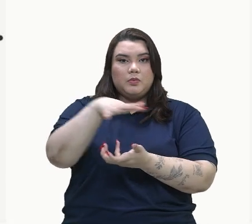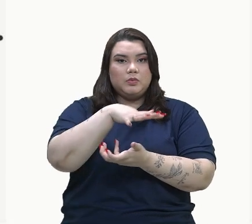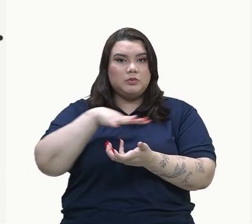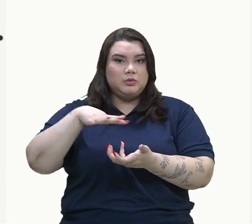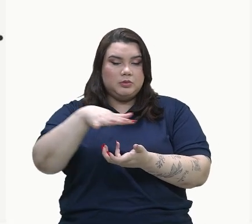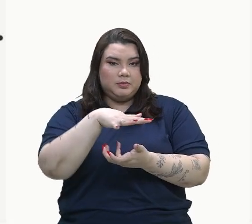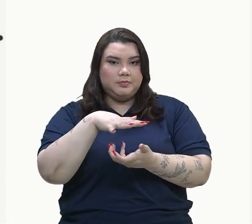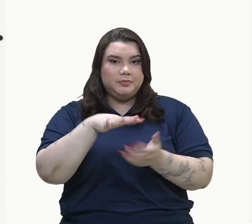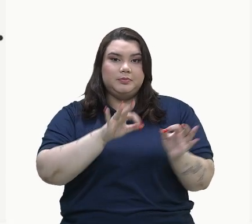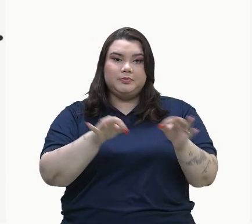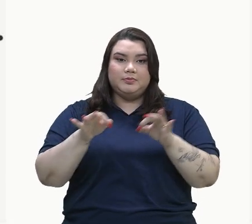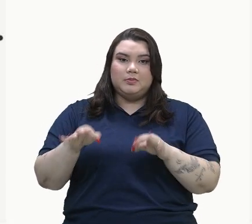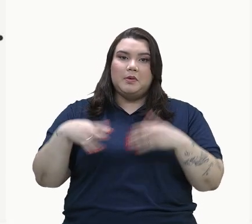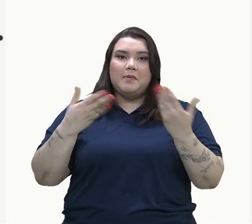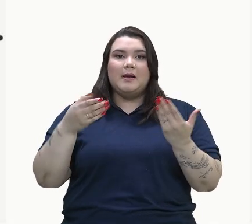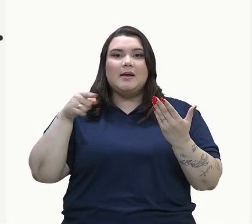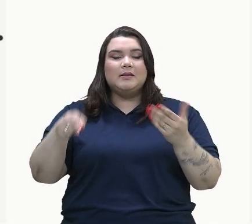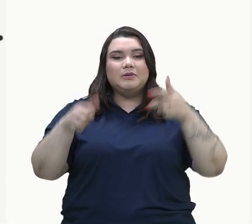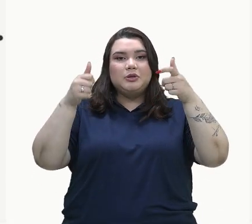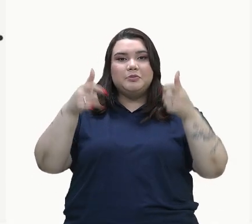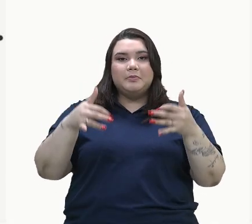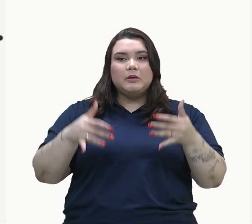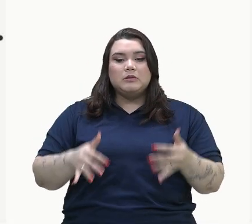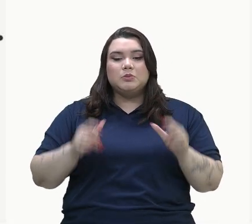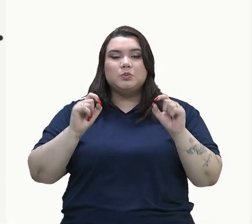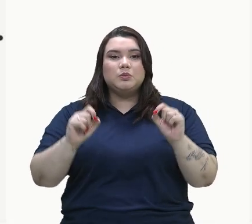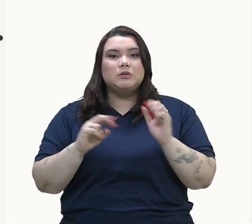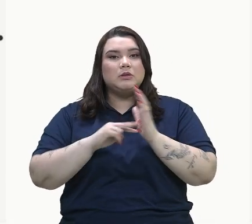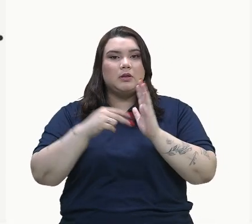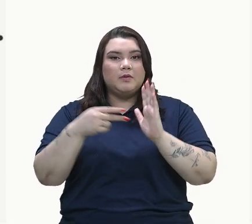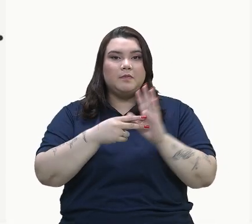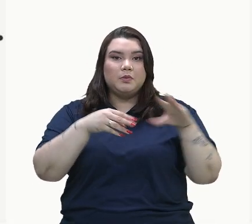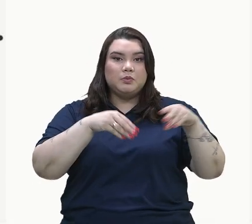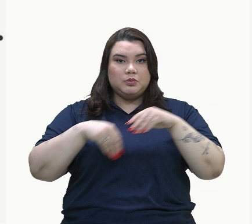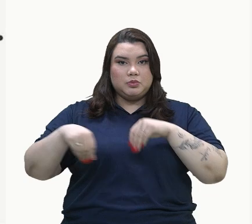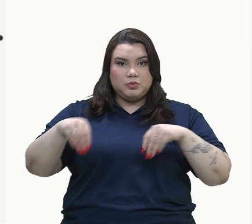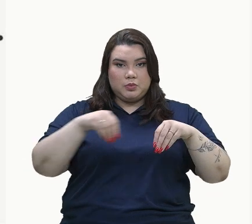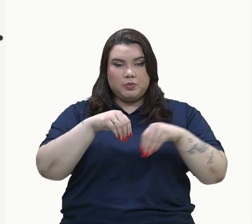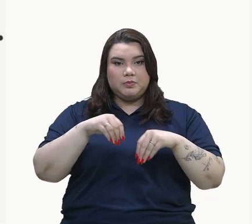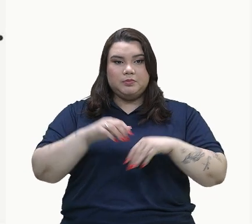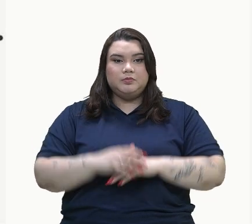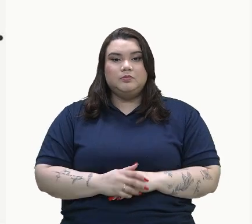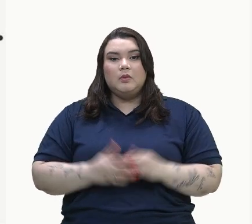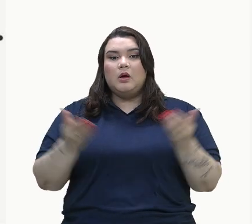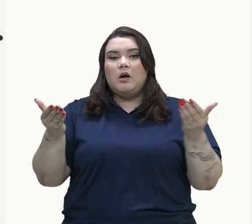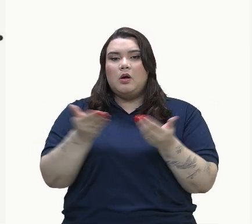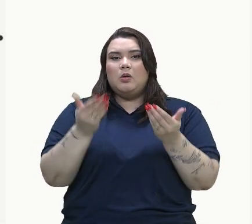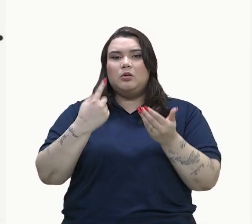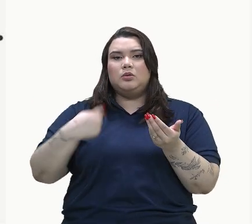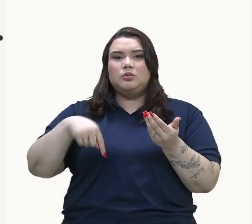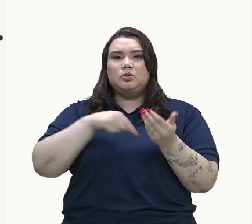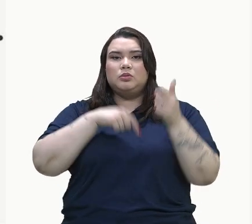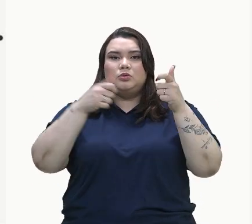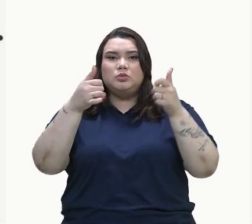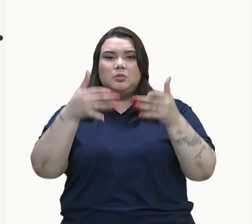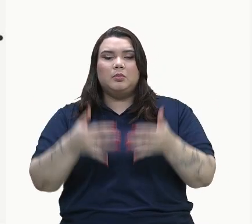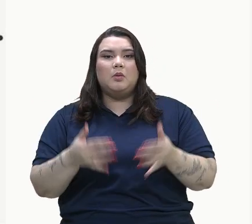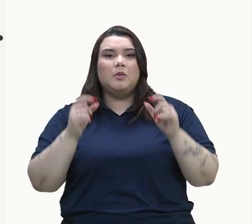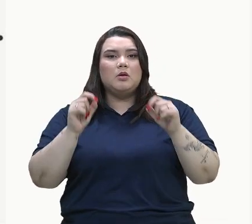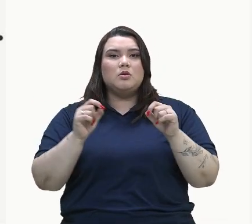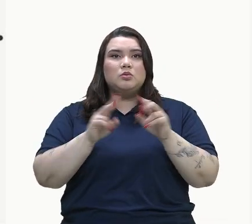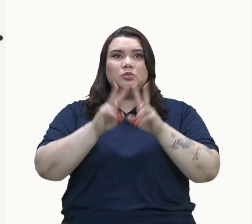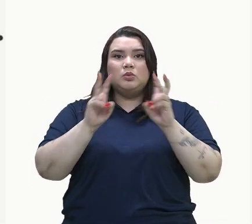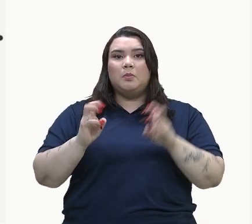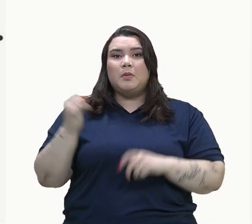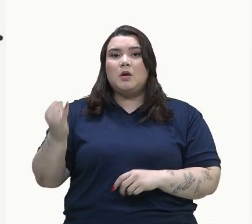a gente viu aí a definição do que é o solo. Agora, nós vamos tratar da importância do solo, e eu tenho aqui